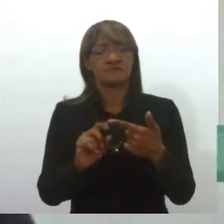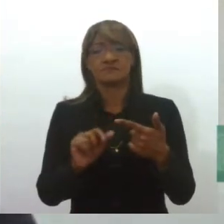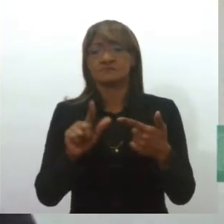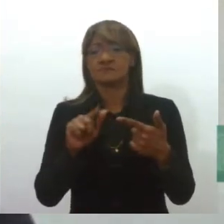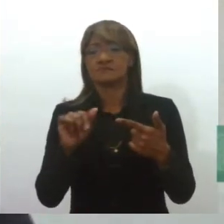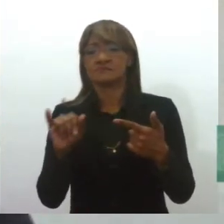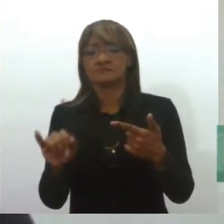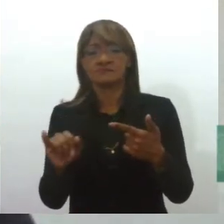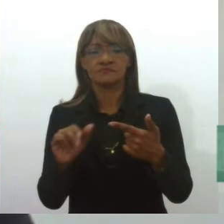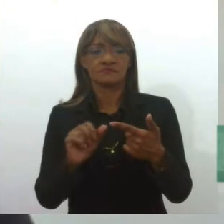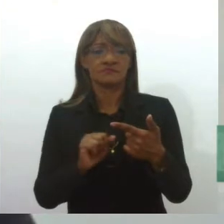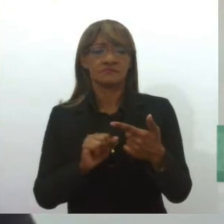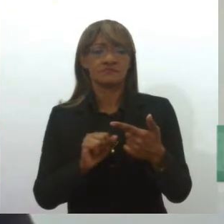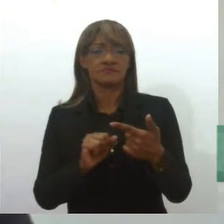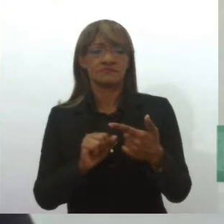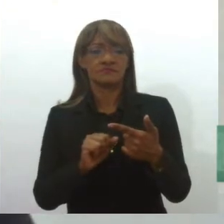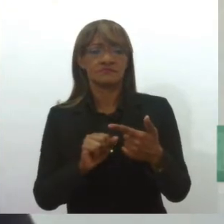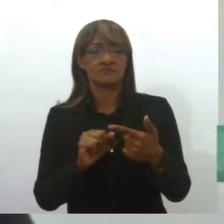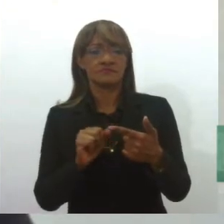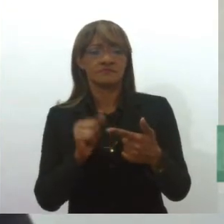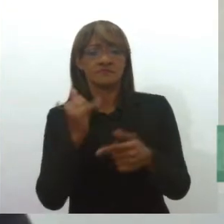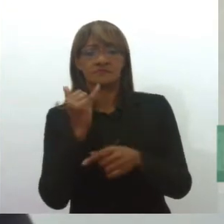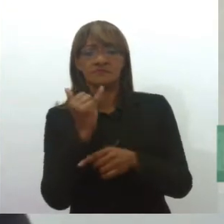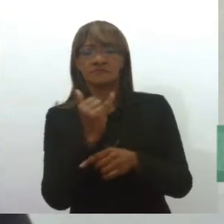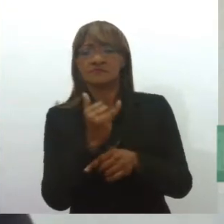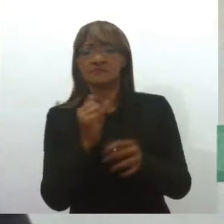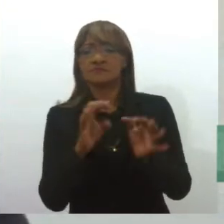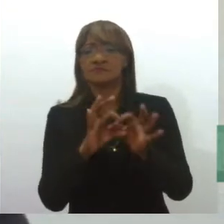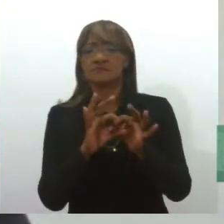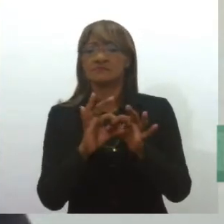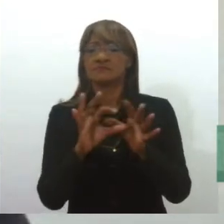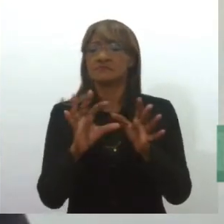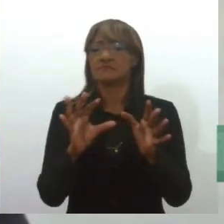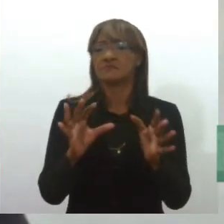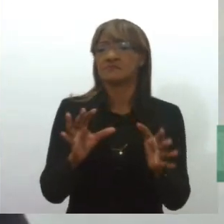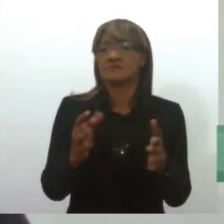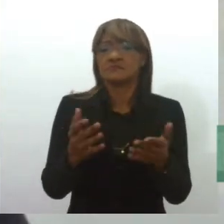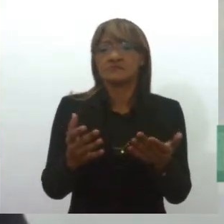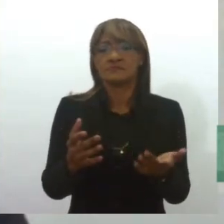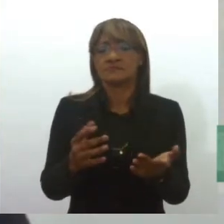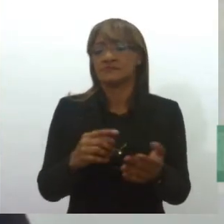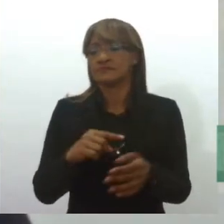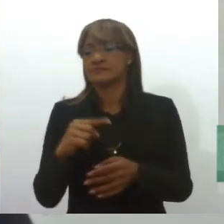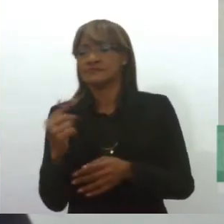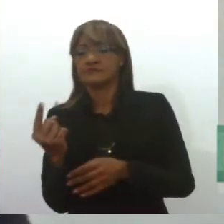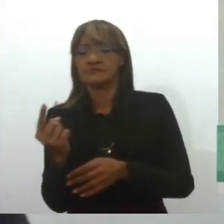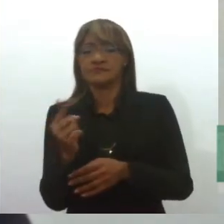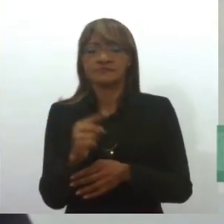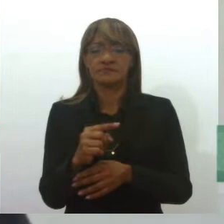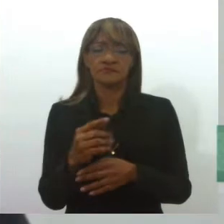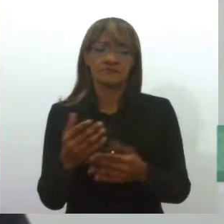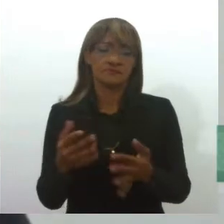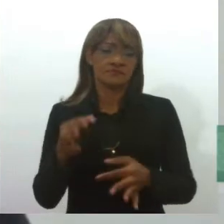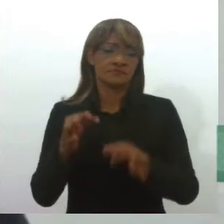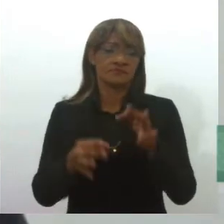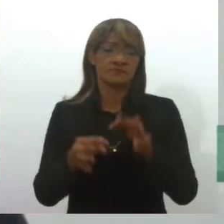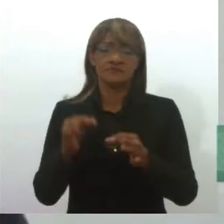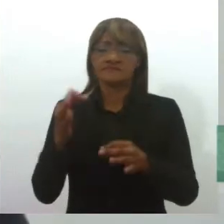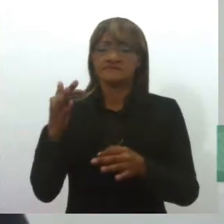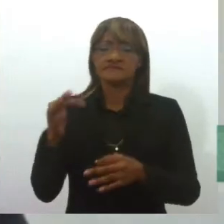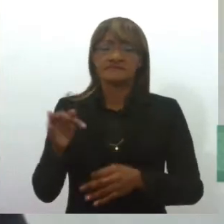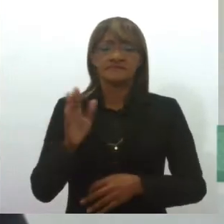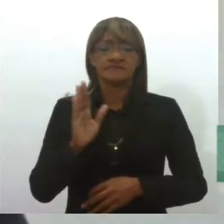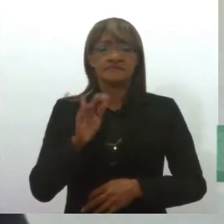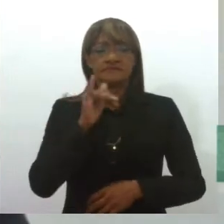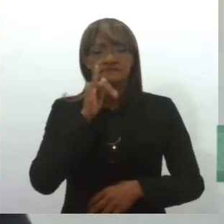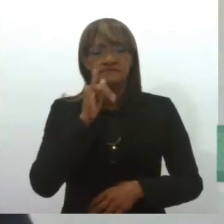cidadão que ele cumpra a pena alternativa, e sabemos que o Supremo Tribunal Federal já tem decidido que o fato de